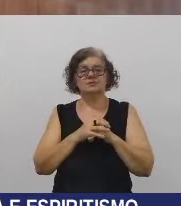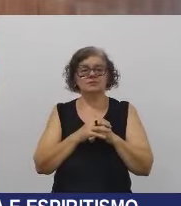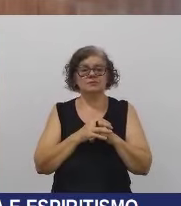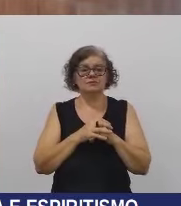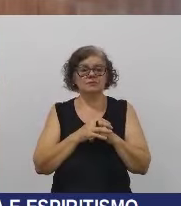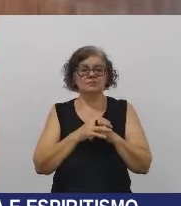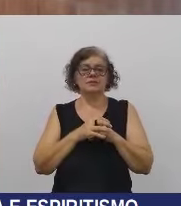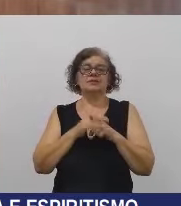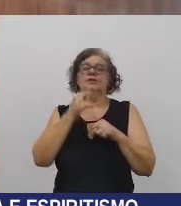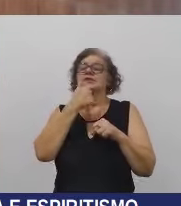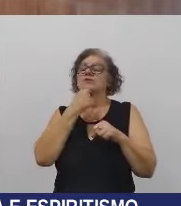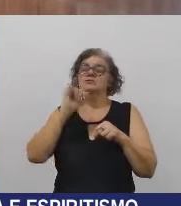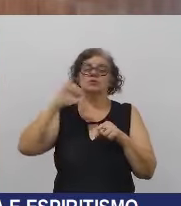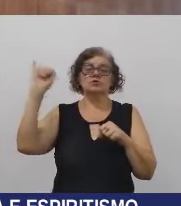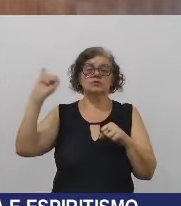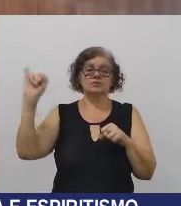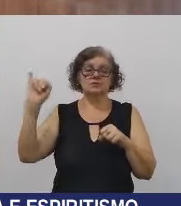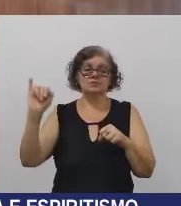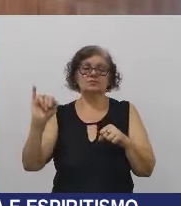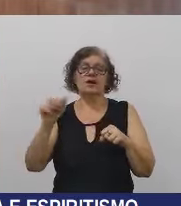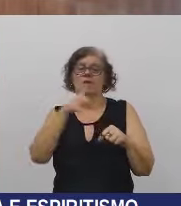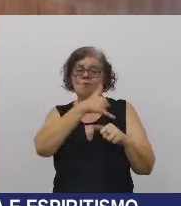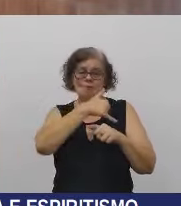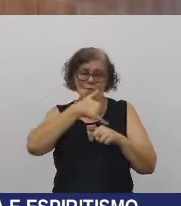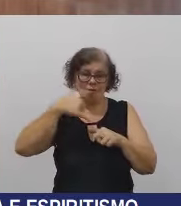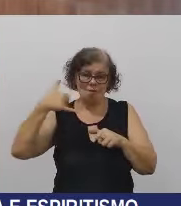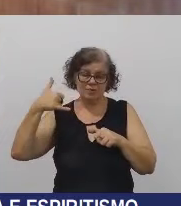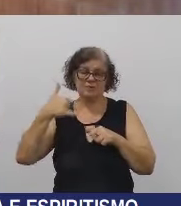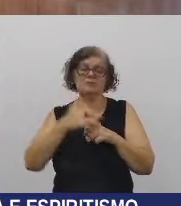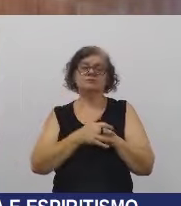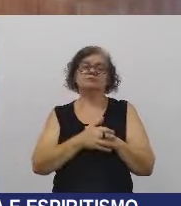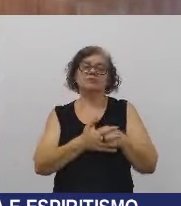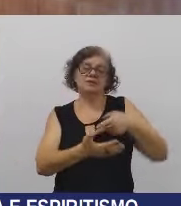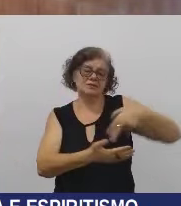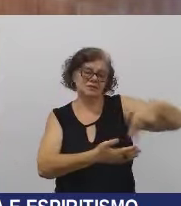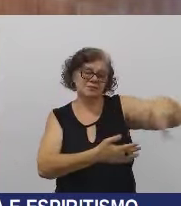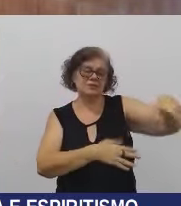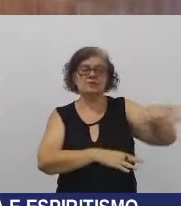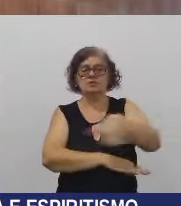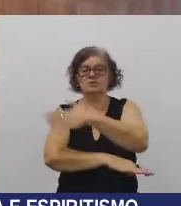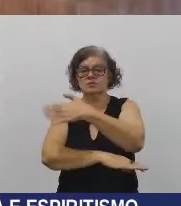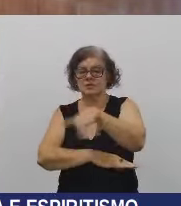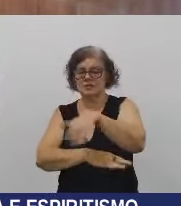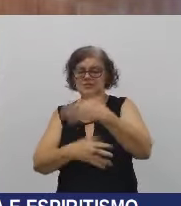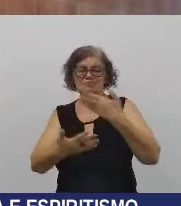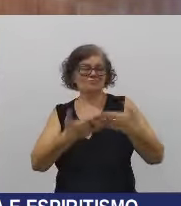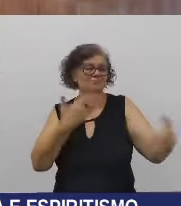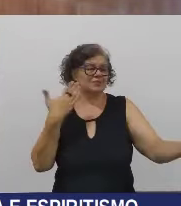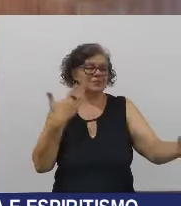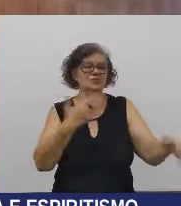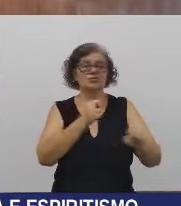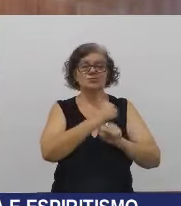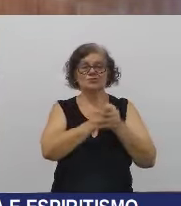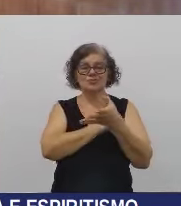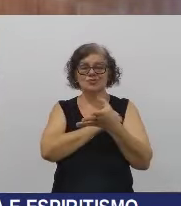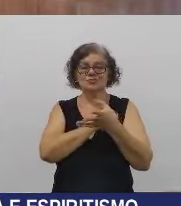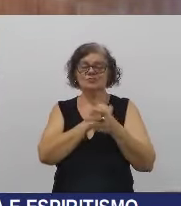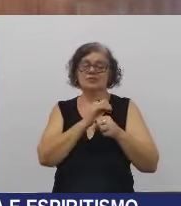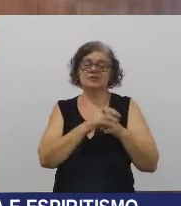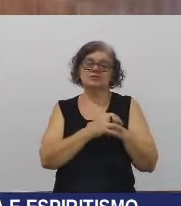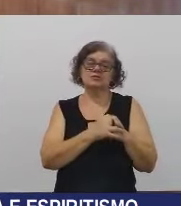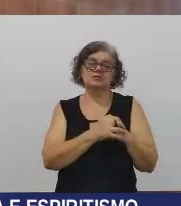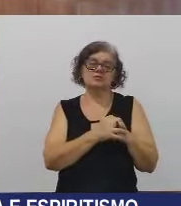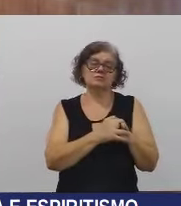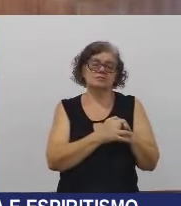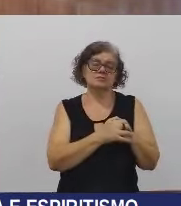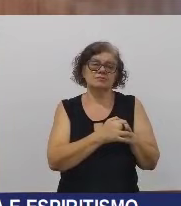e pensar nos nossos irmãos que ainda estão nas drogas, que perambulam pelas ruas, perdidos nos